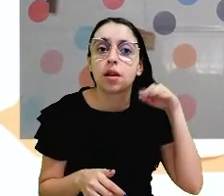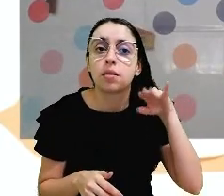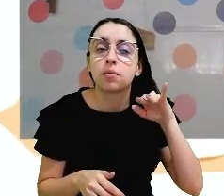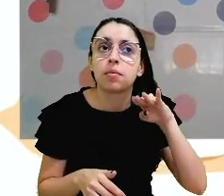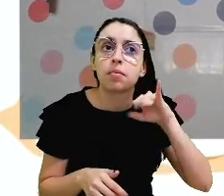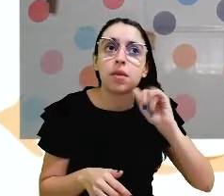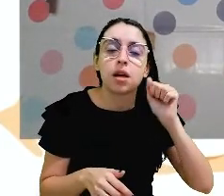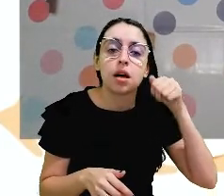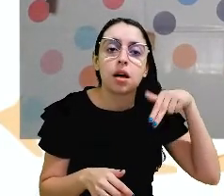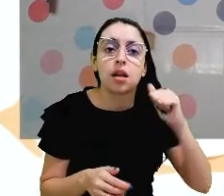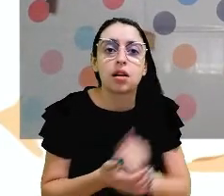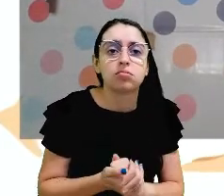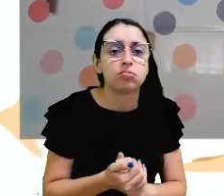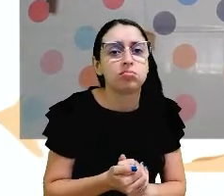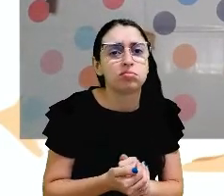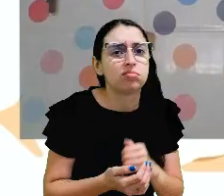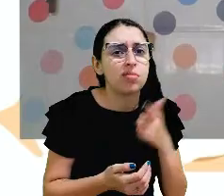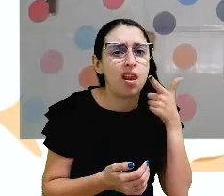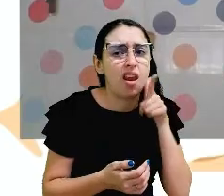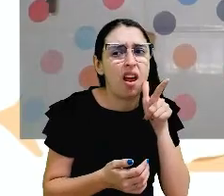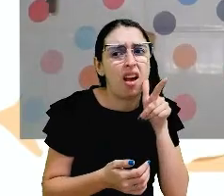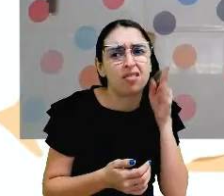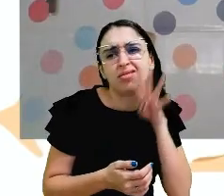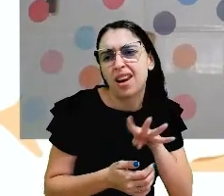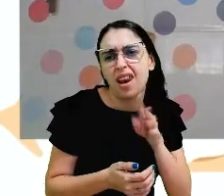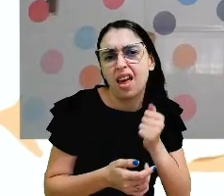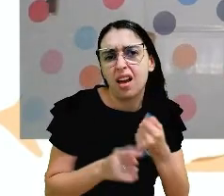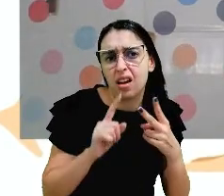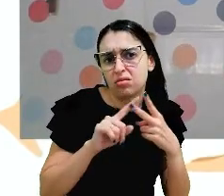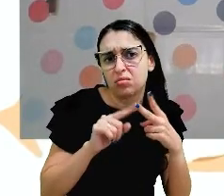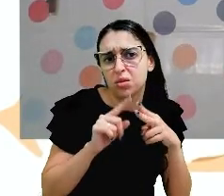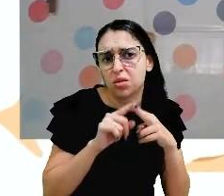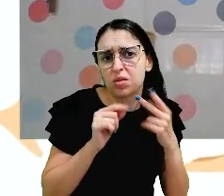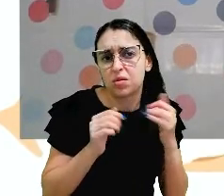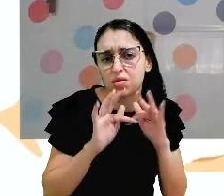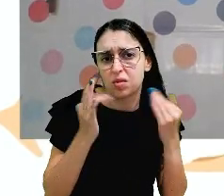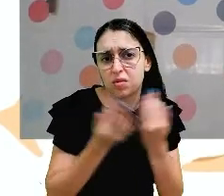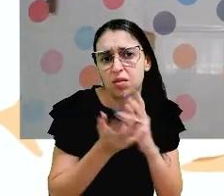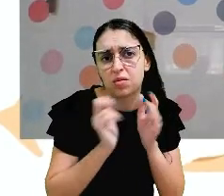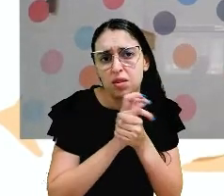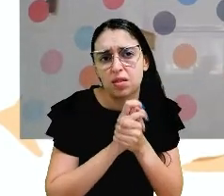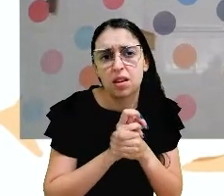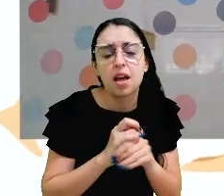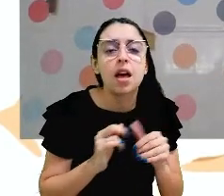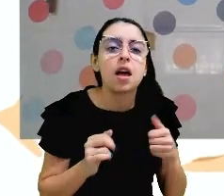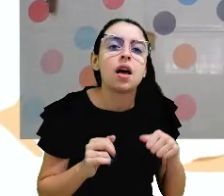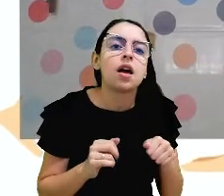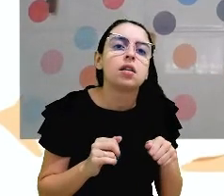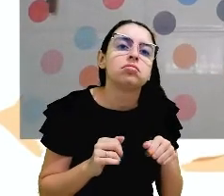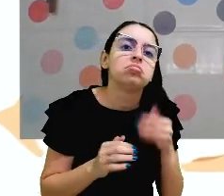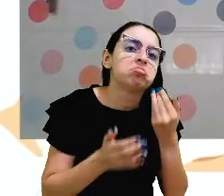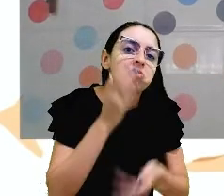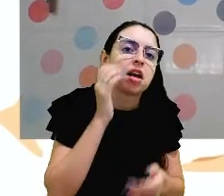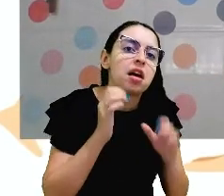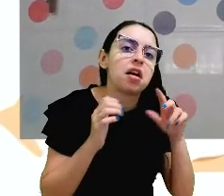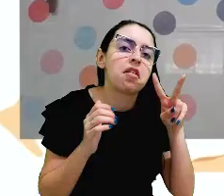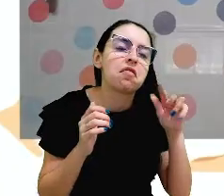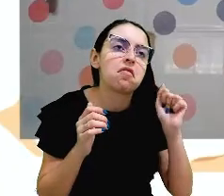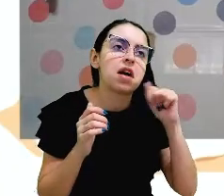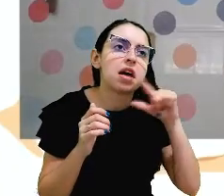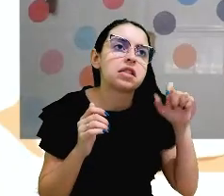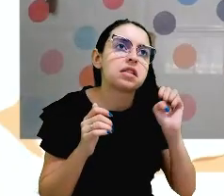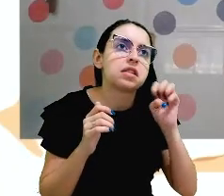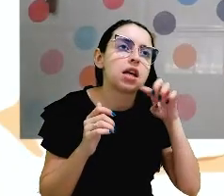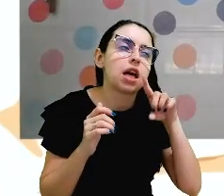acha justo nem legal que a decisão tem que ser do casal. Eu acho que aqui ela se refere à vasectomia e essas questões de planejamento familiar, né? E